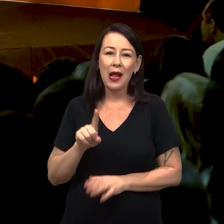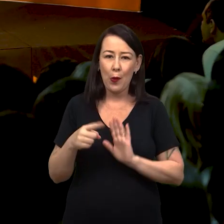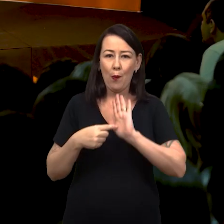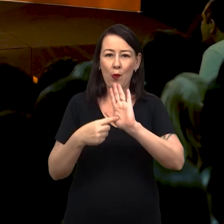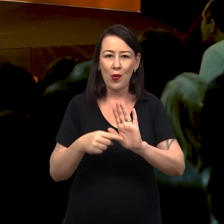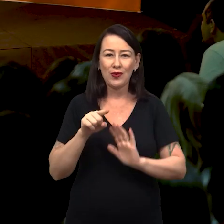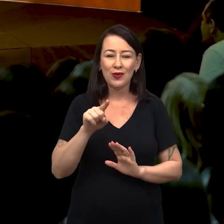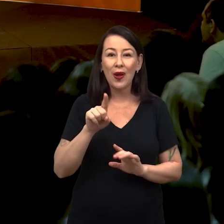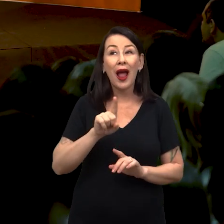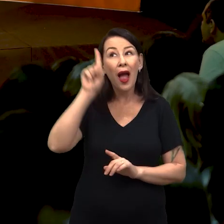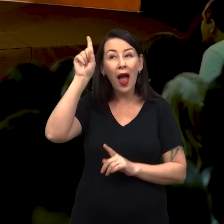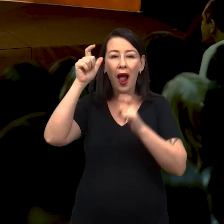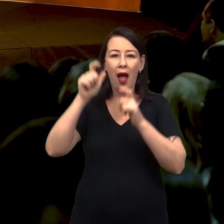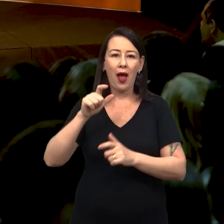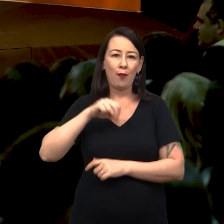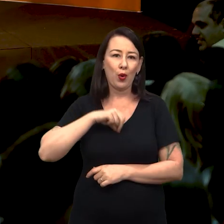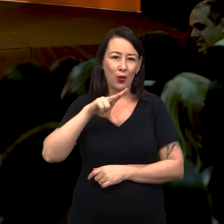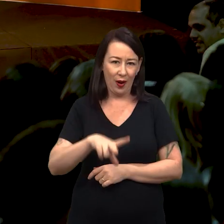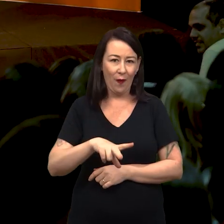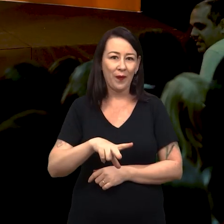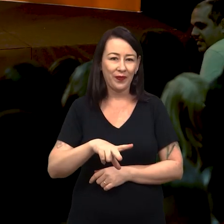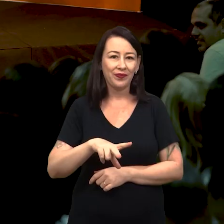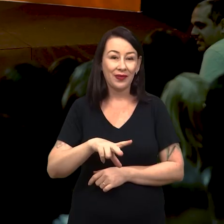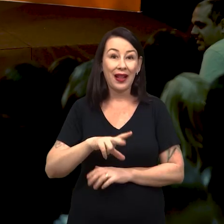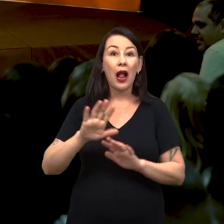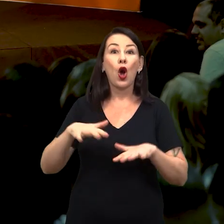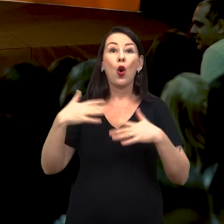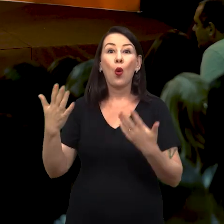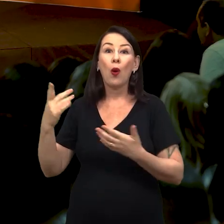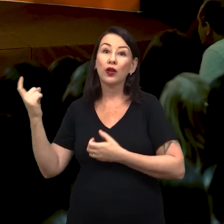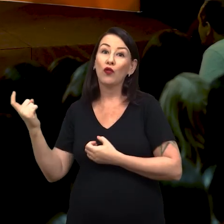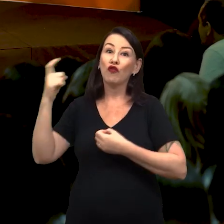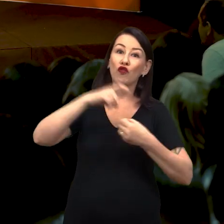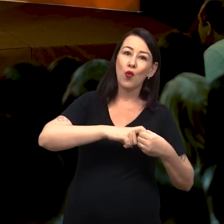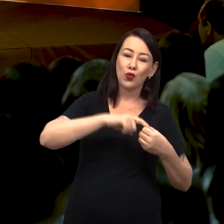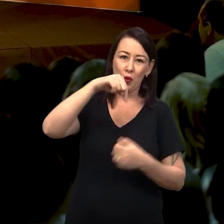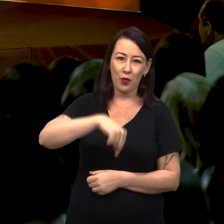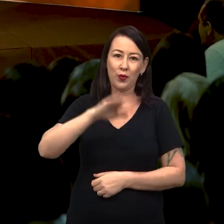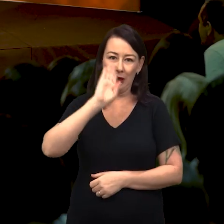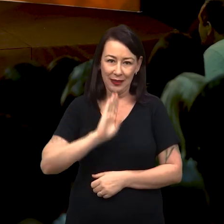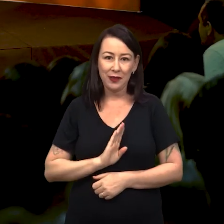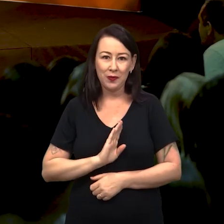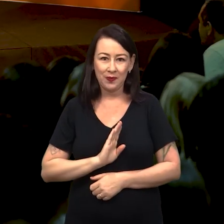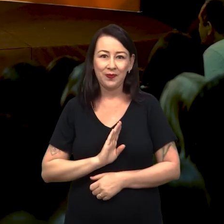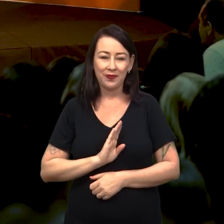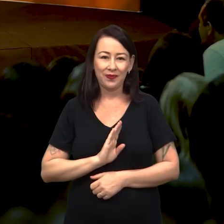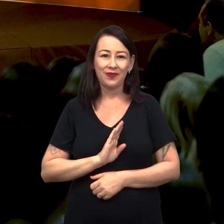que eu registrei esse acalanto lá em Portugal. E quando eu volto para o Brasil,